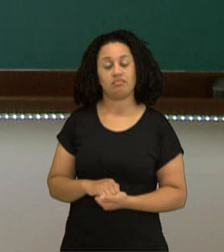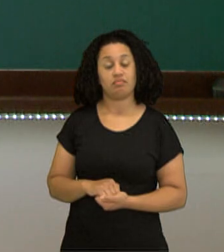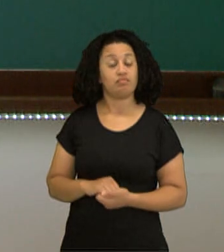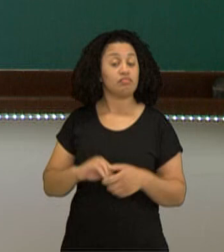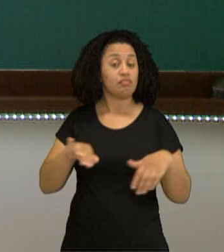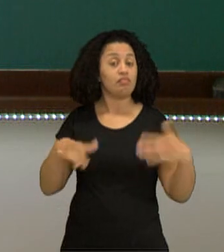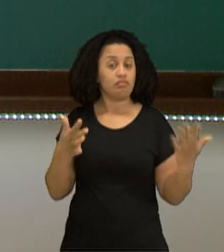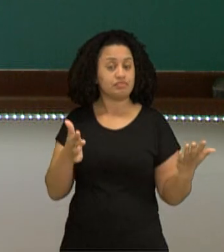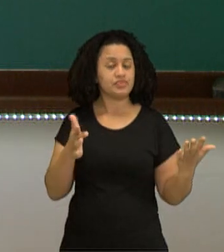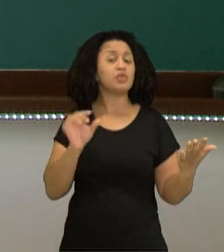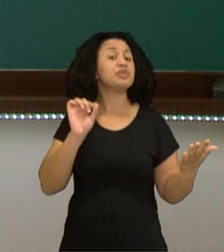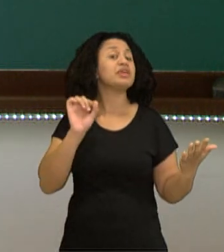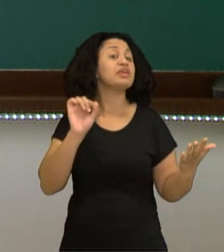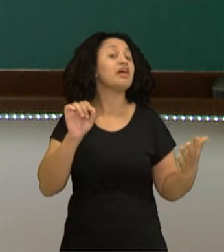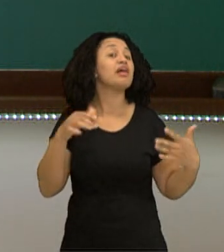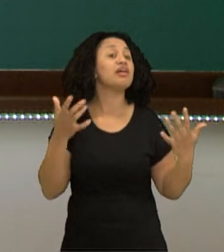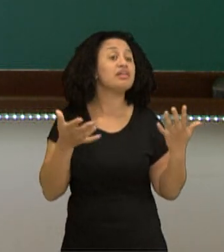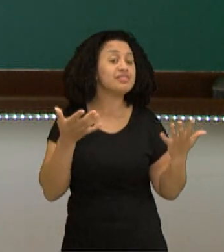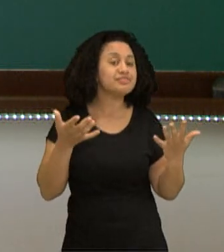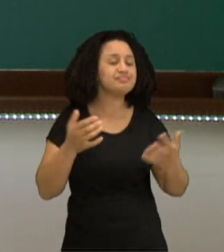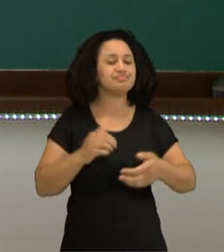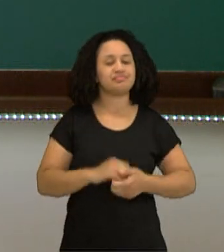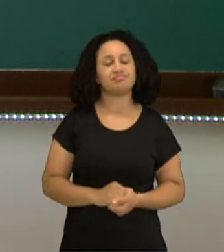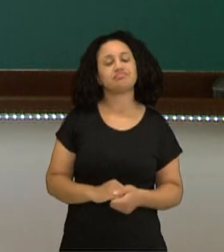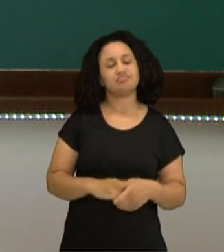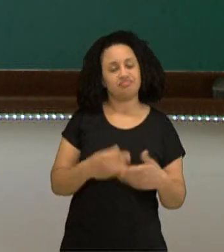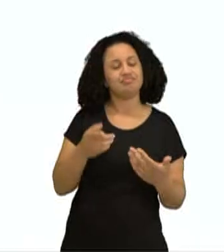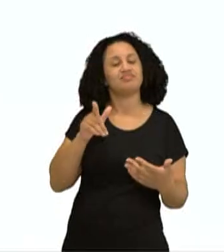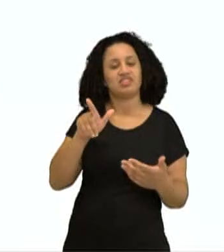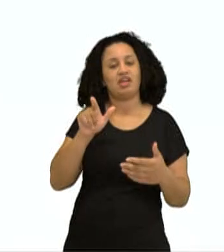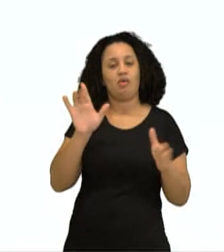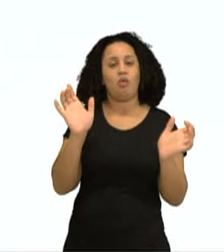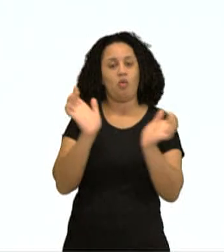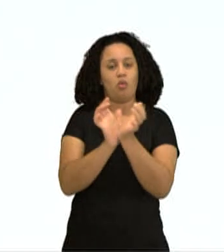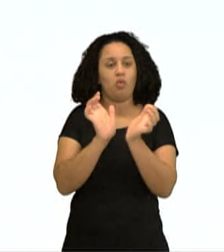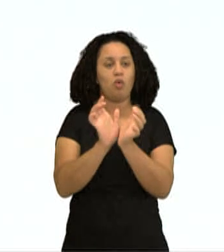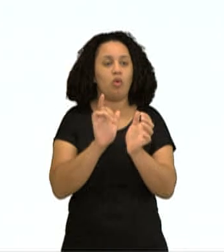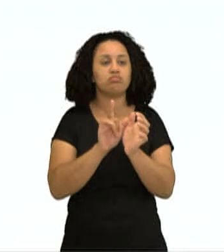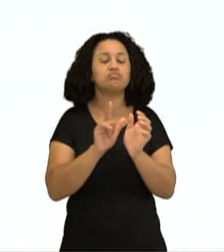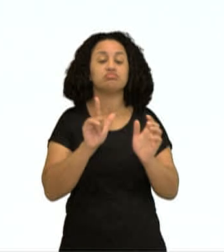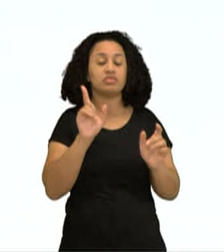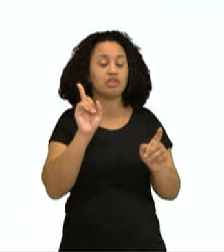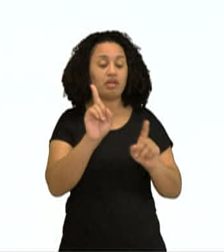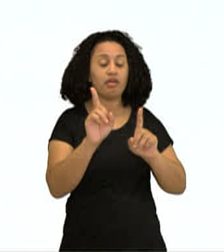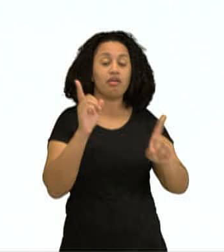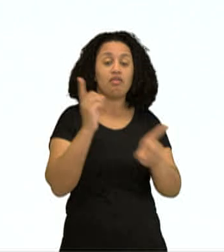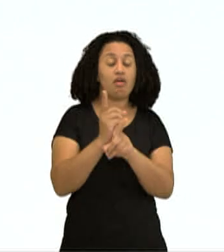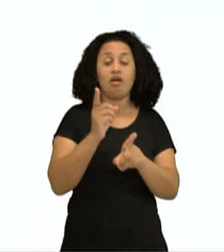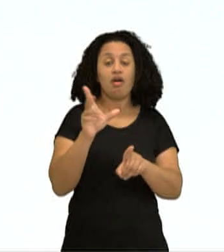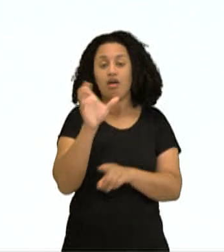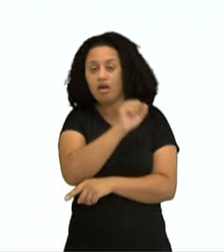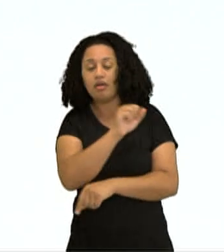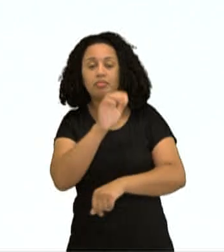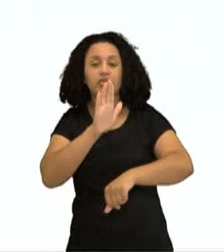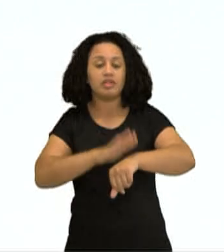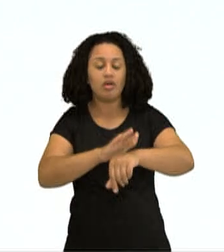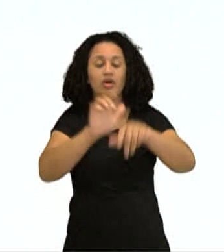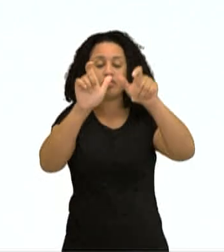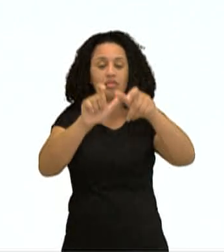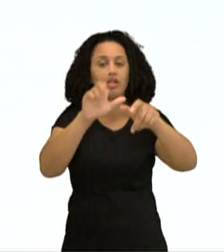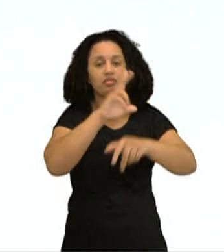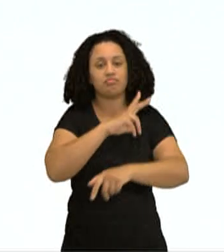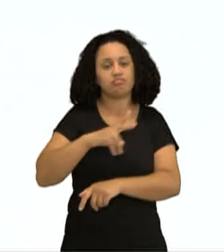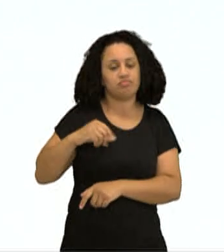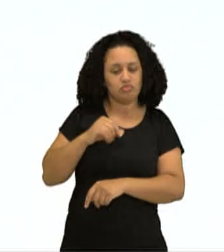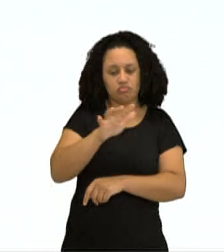E aí, galera, o que é um flash mob? Um flash mob é um grupo que se reúne repentina e instantaneamente em um ambiente